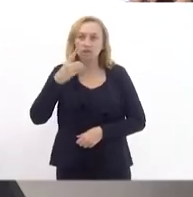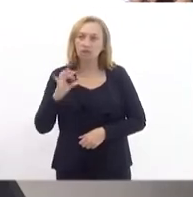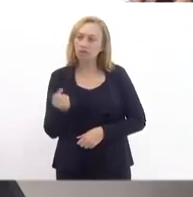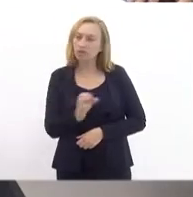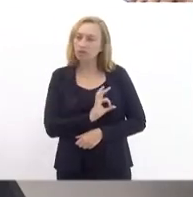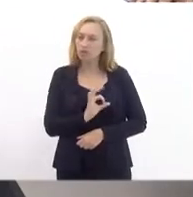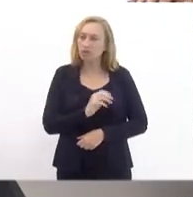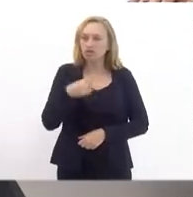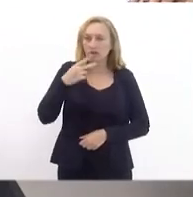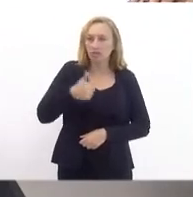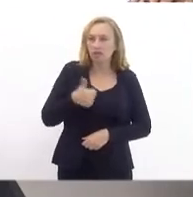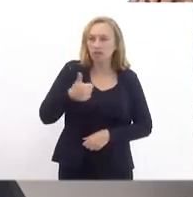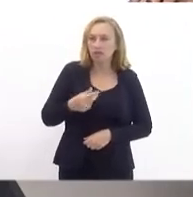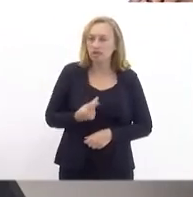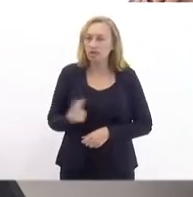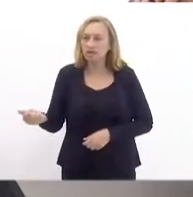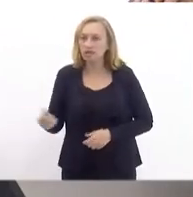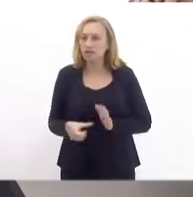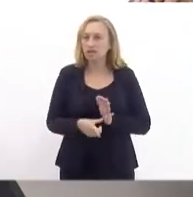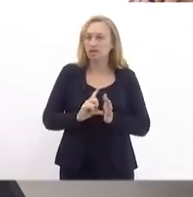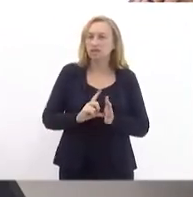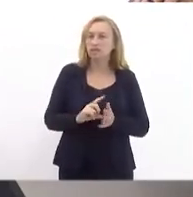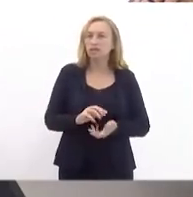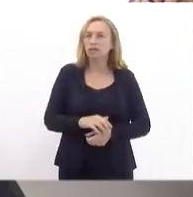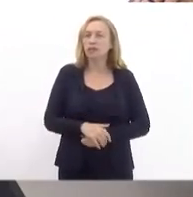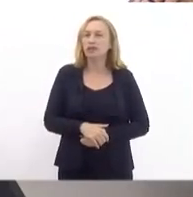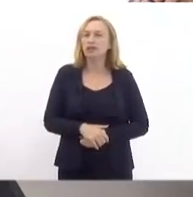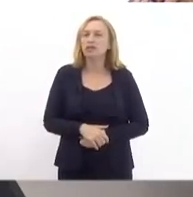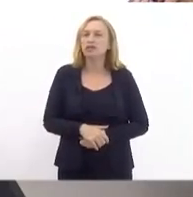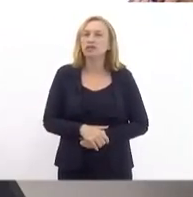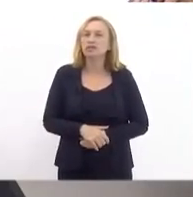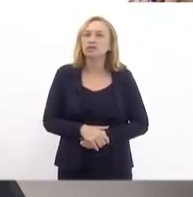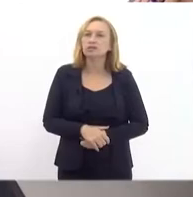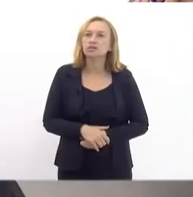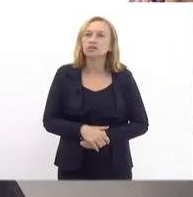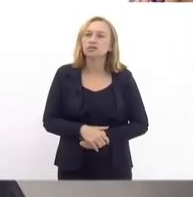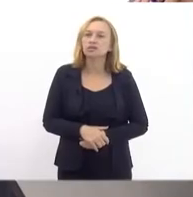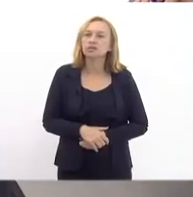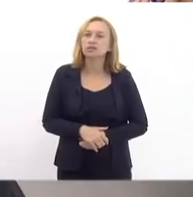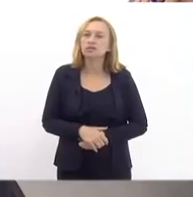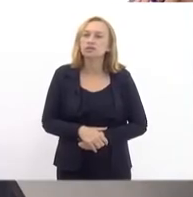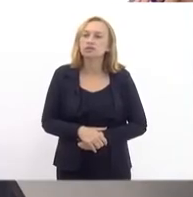Marta vai ter que se retirar. Sim, vai sim, tem Marta, bem objetivamente, vai